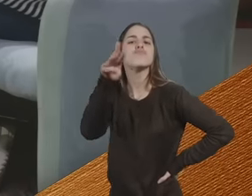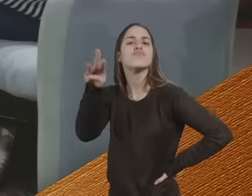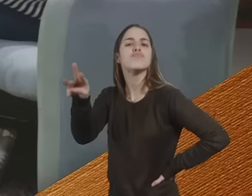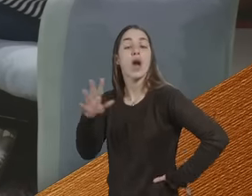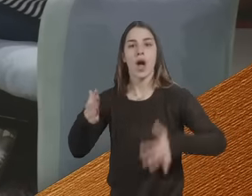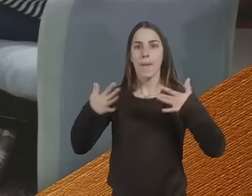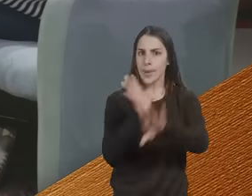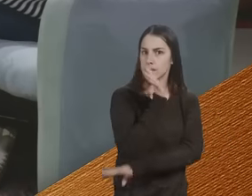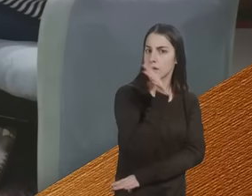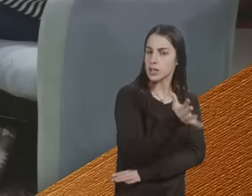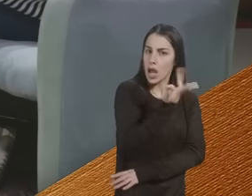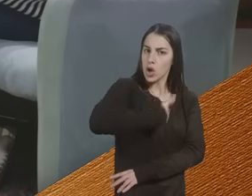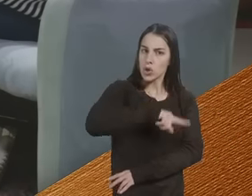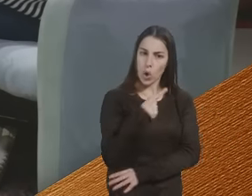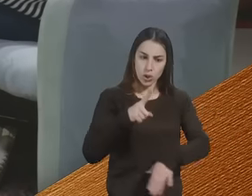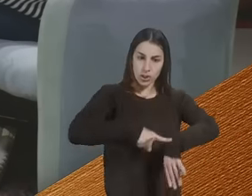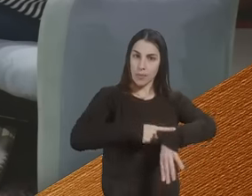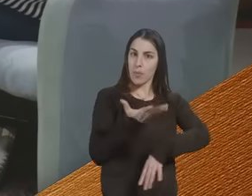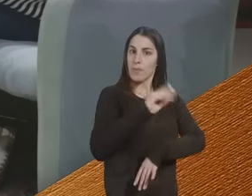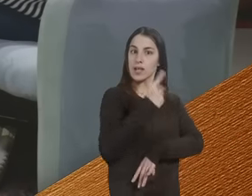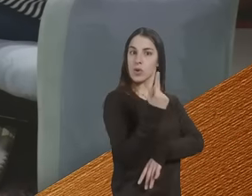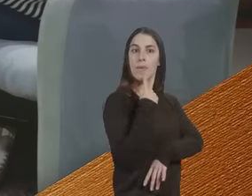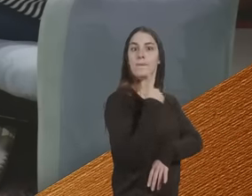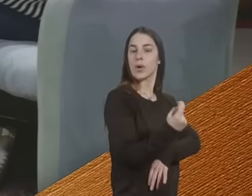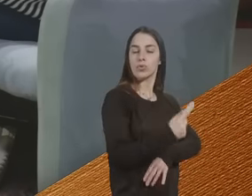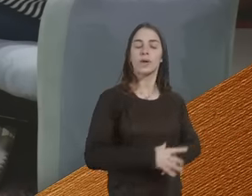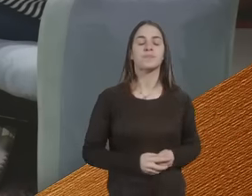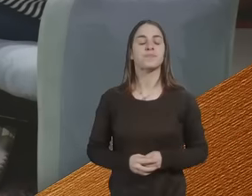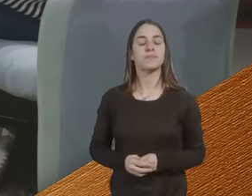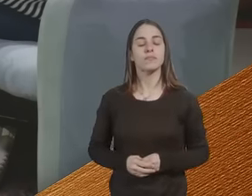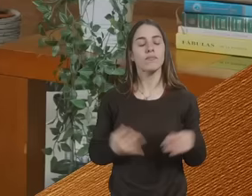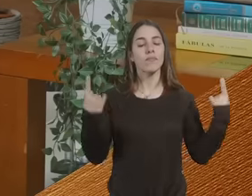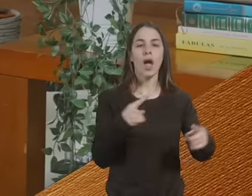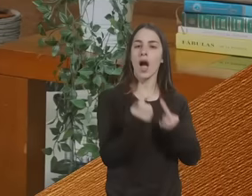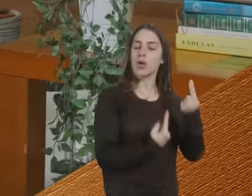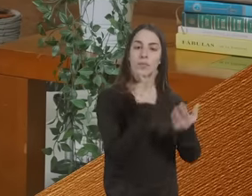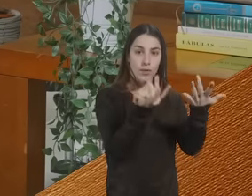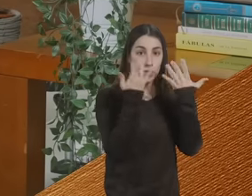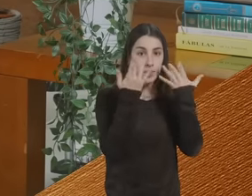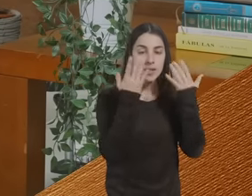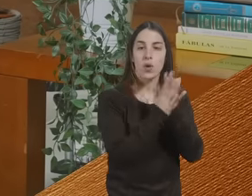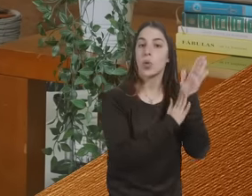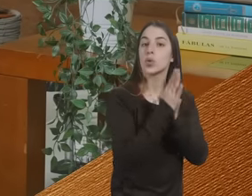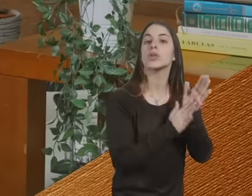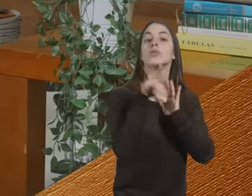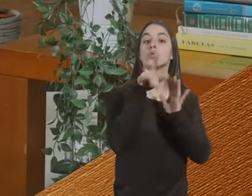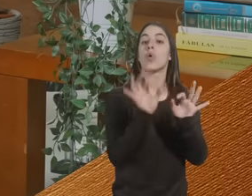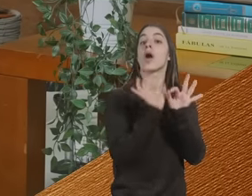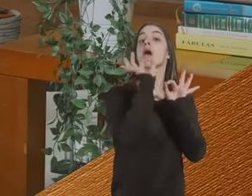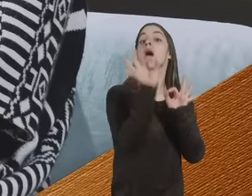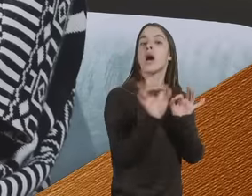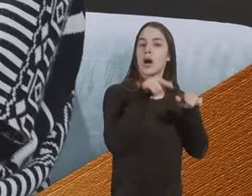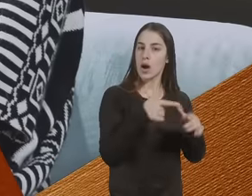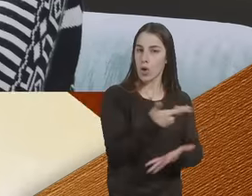Mas estão a dizer que temos tempo para mais uma pergunta. Há alguma informação útil que tenha a acrescentar a esta conversa?